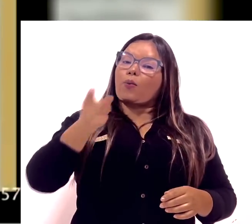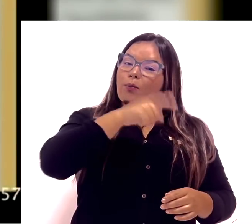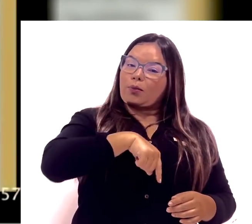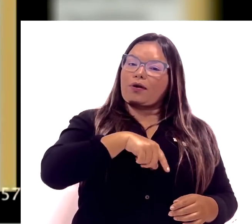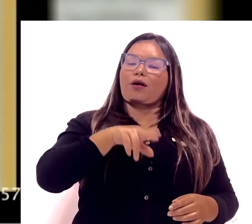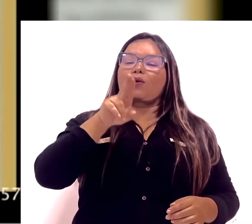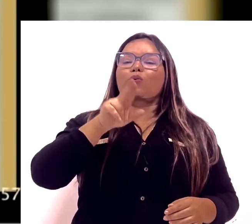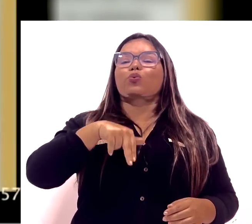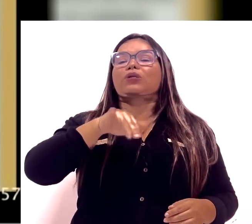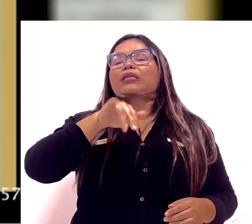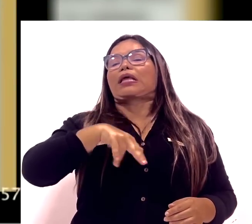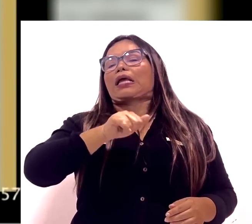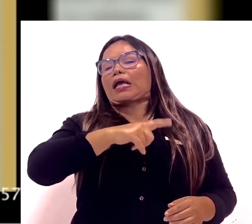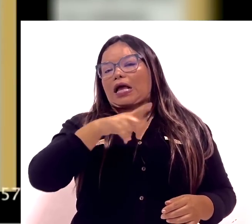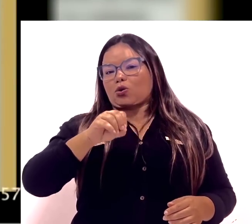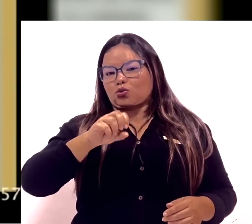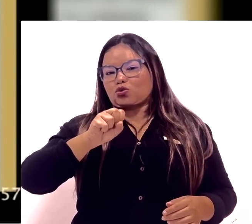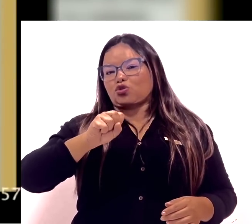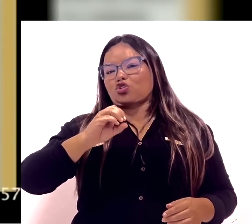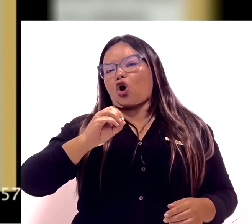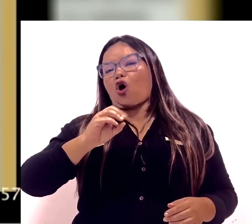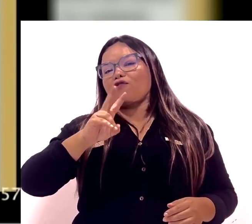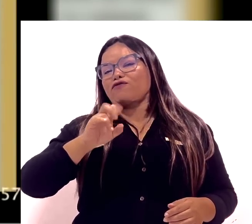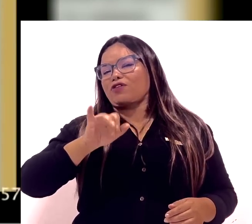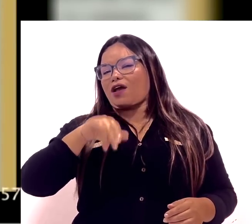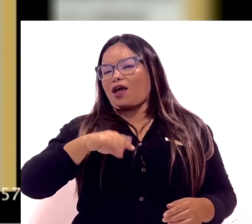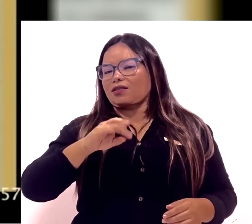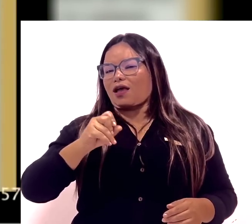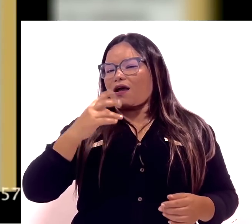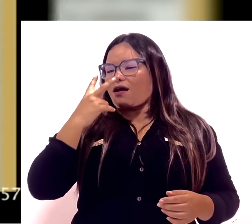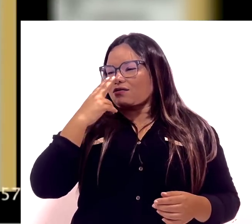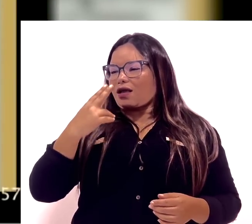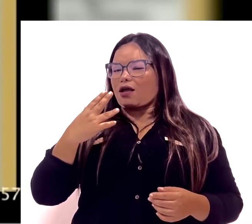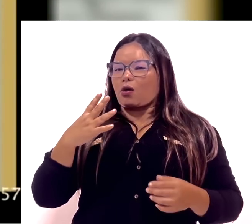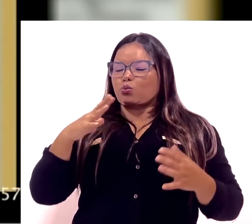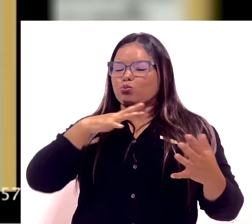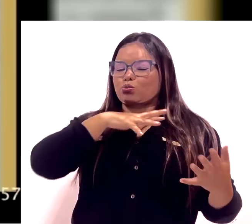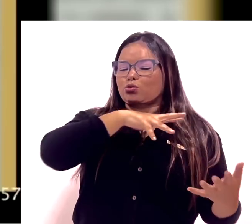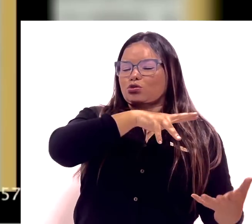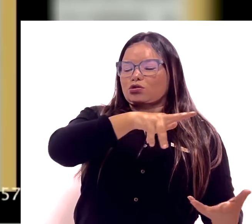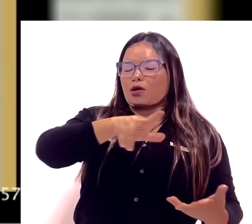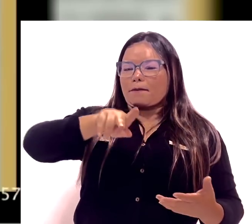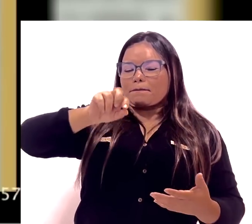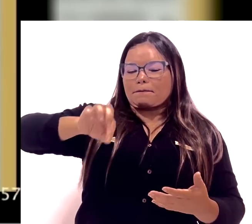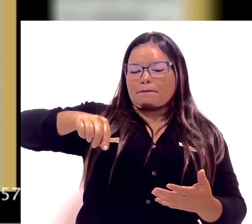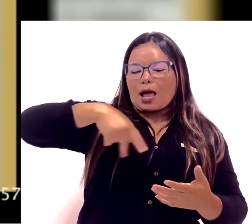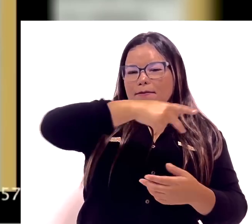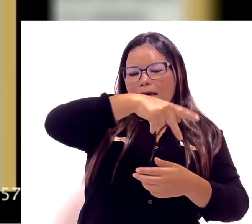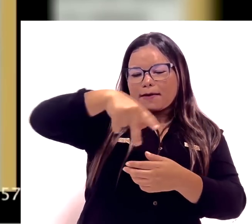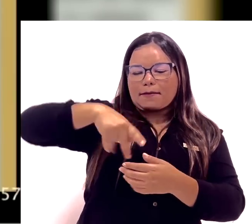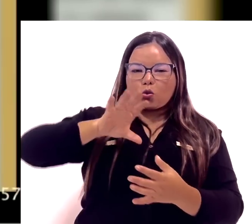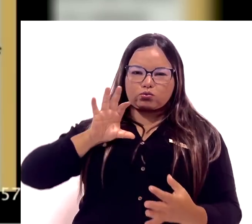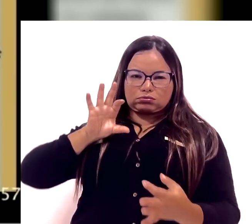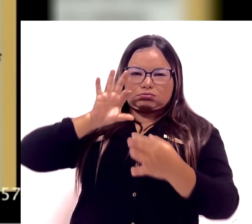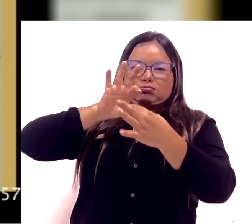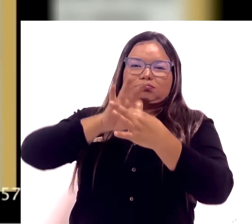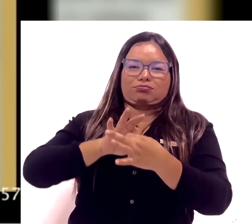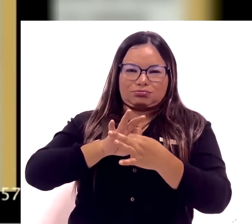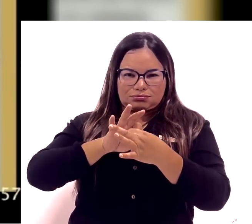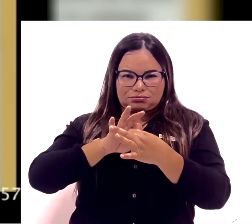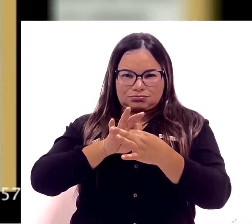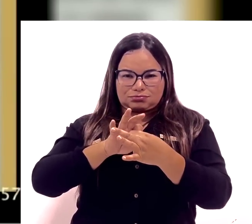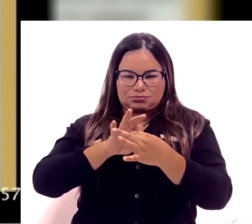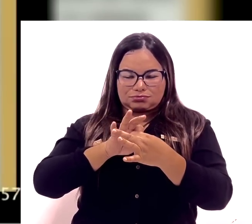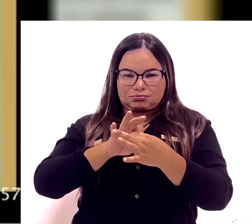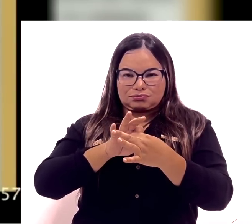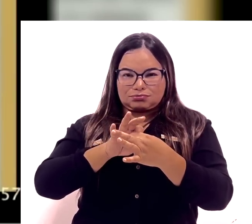É uma grande ideia, uma nova ordem mundial, em que as diversas nações estejam unidas em uma causa comum. Somente